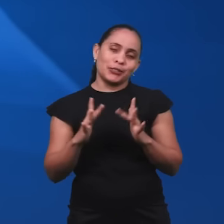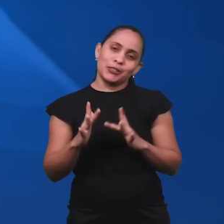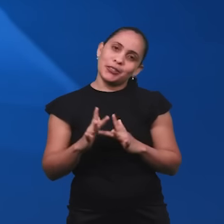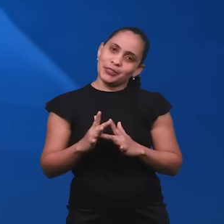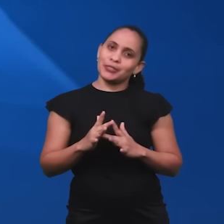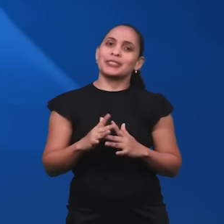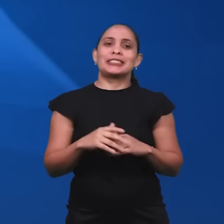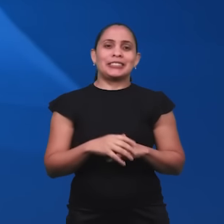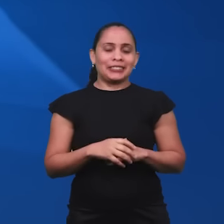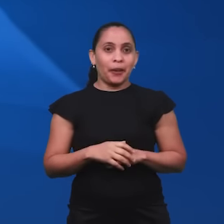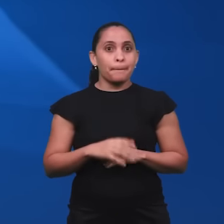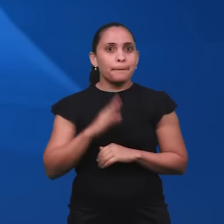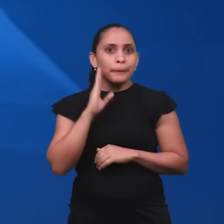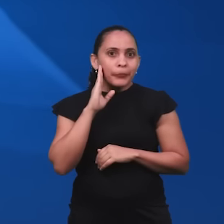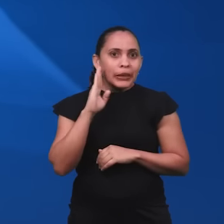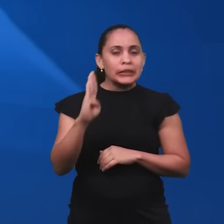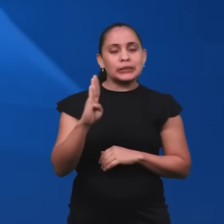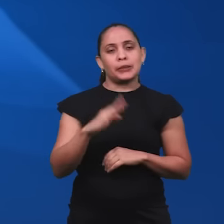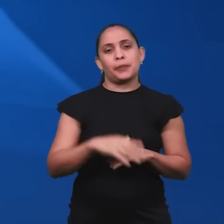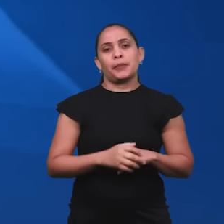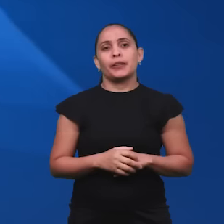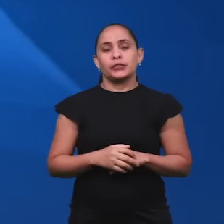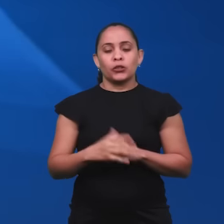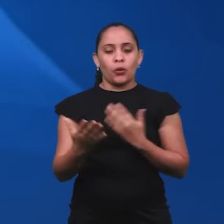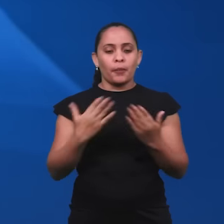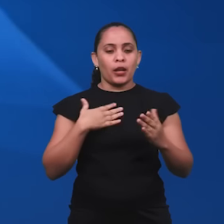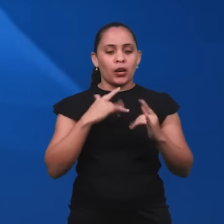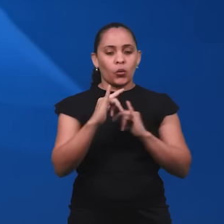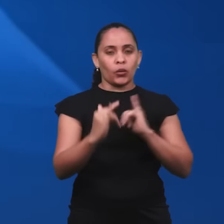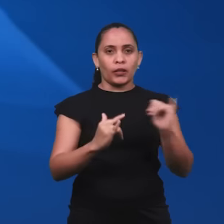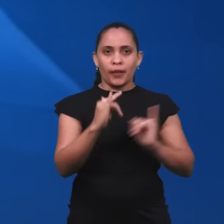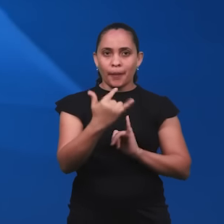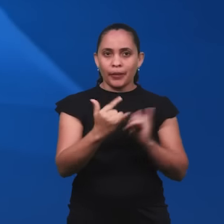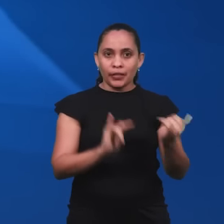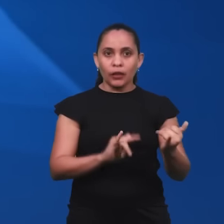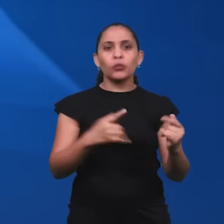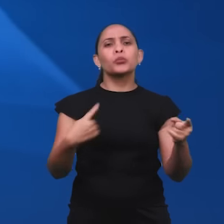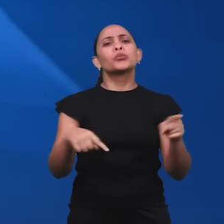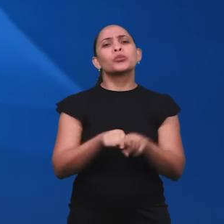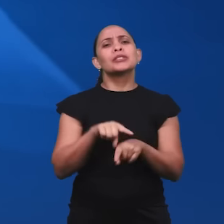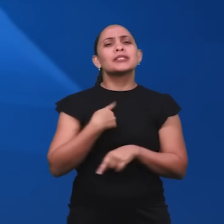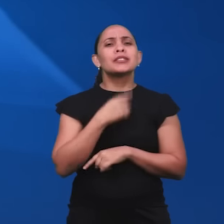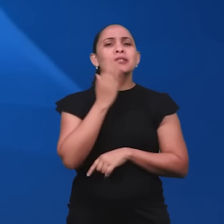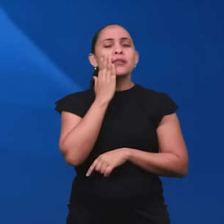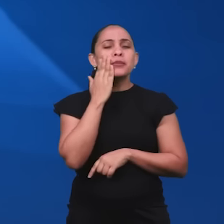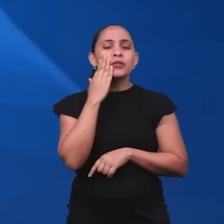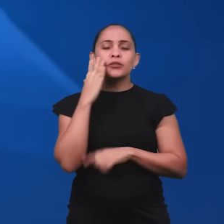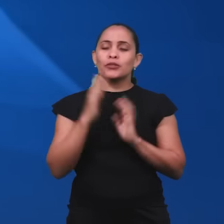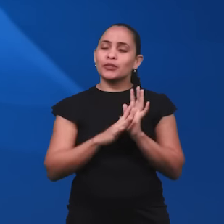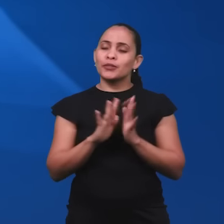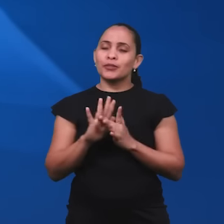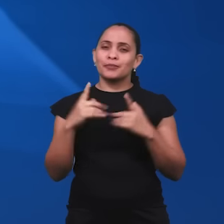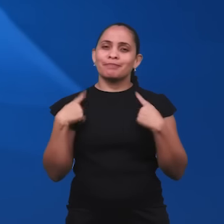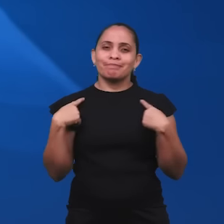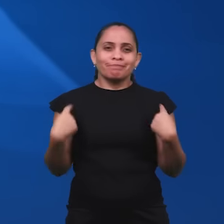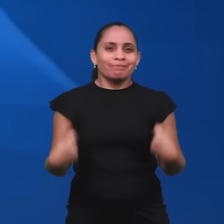a Jesus, principalmente na figura do tabernáculo, para nós entendermos o quanto Jesus é necessário,